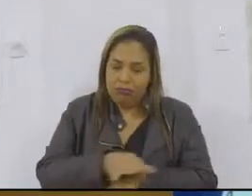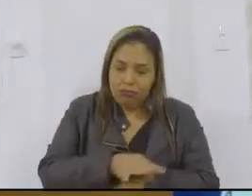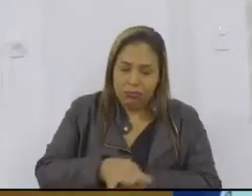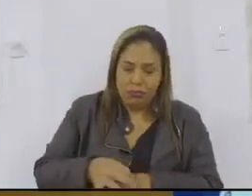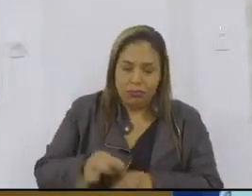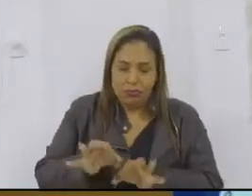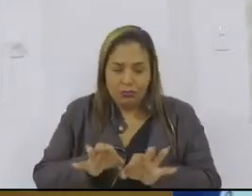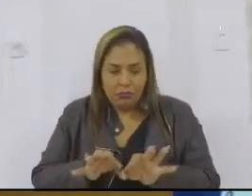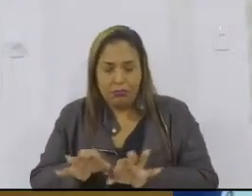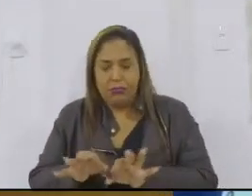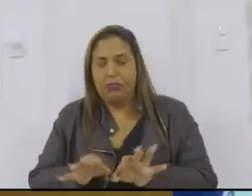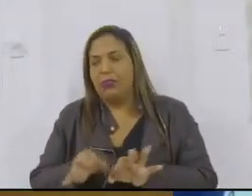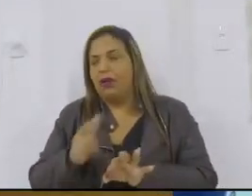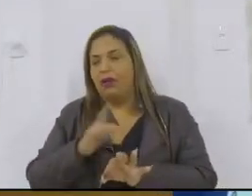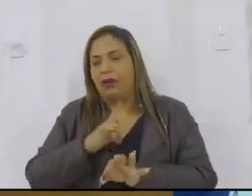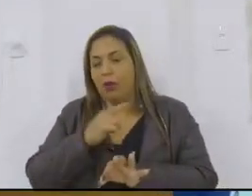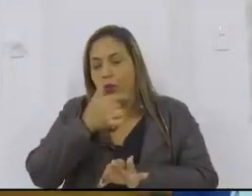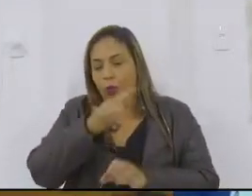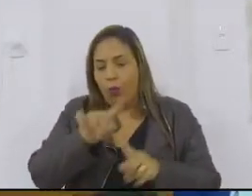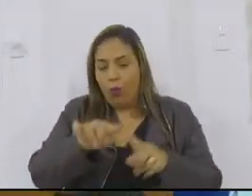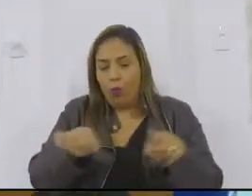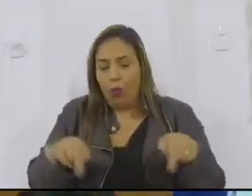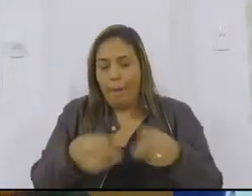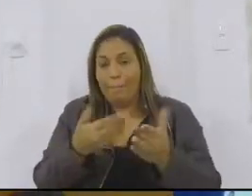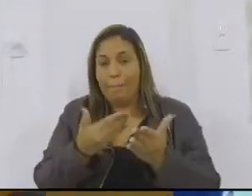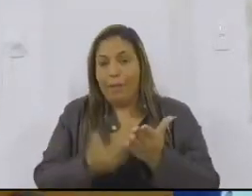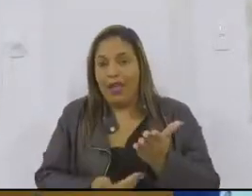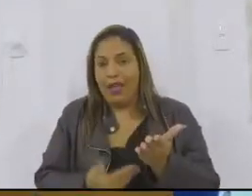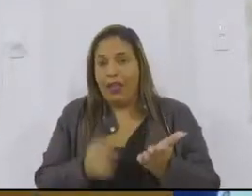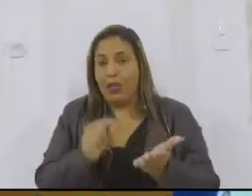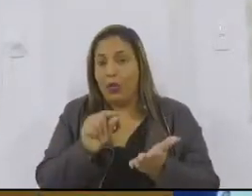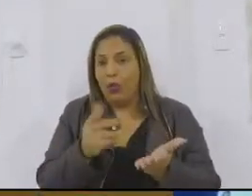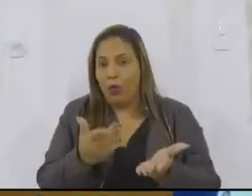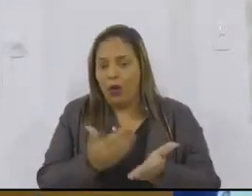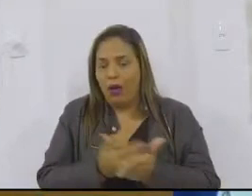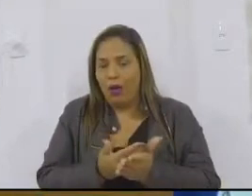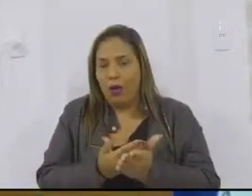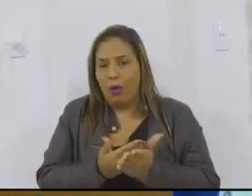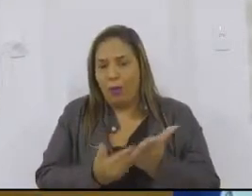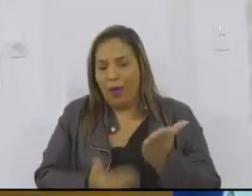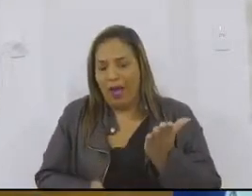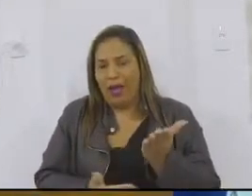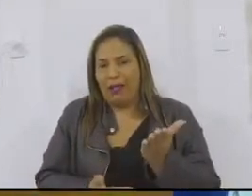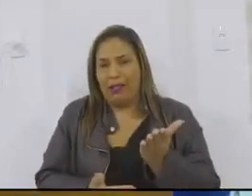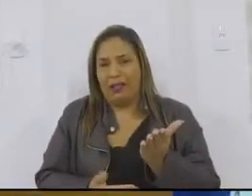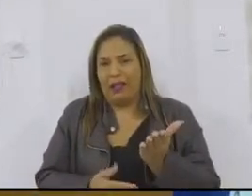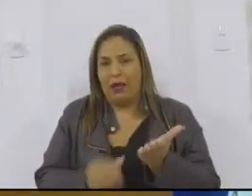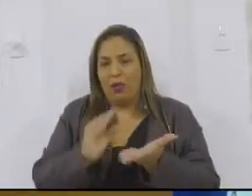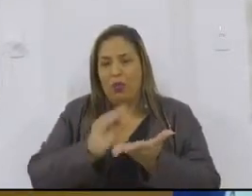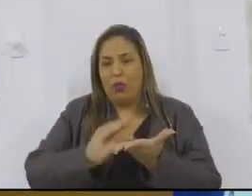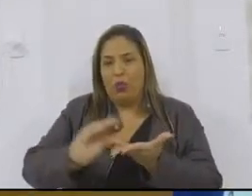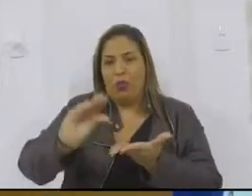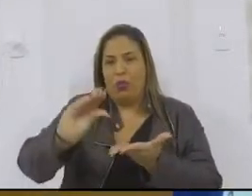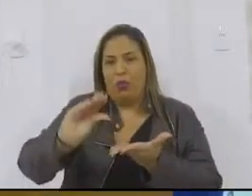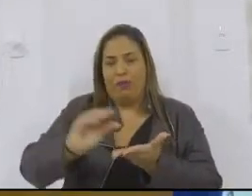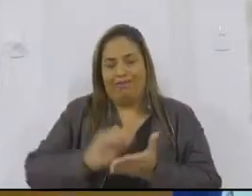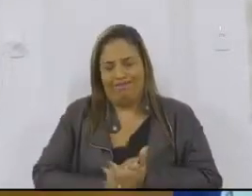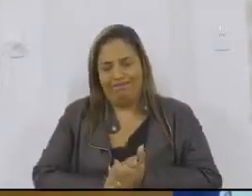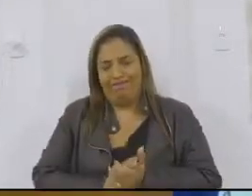de um outro terreno, o que fez perder parte desse recurso, e a obra ficou parada